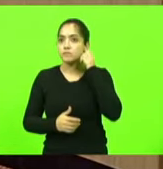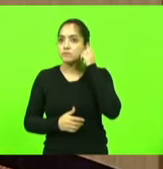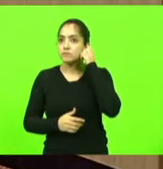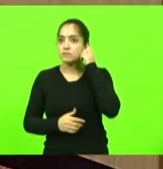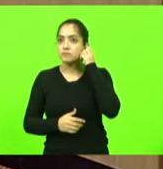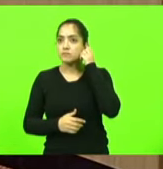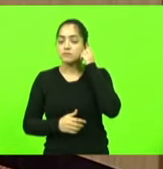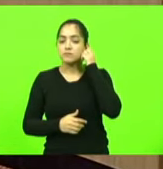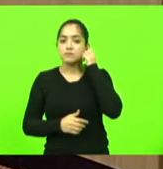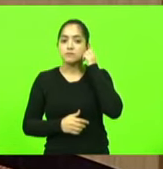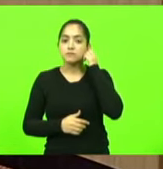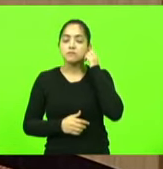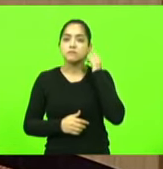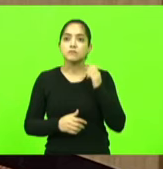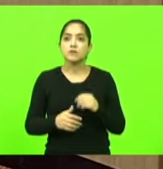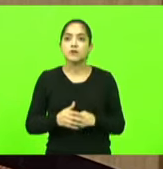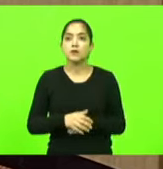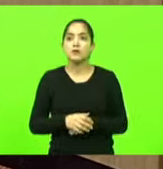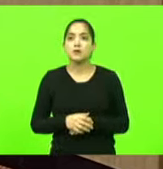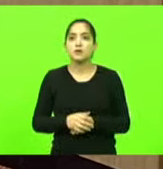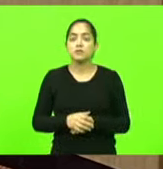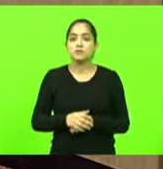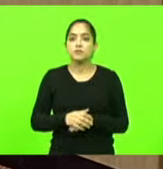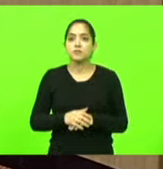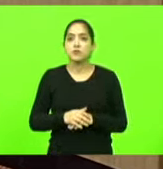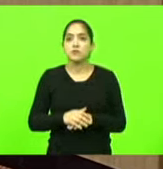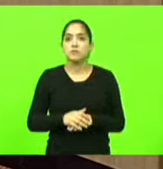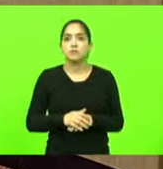palavra o deputado. Quais comissões o projeto passou?